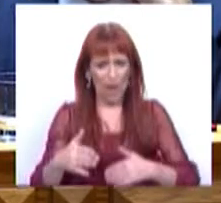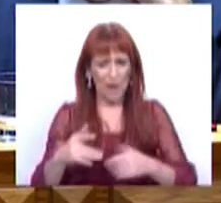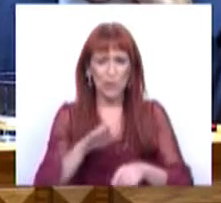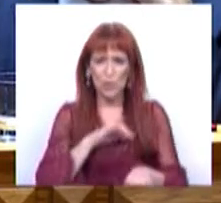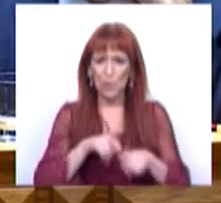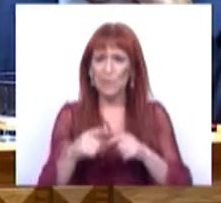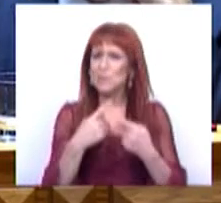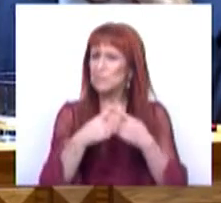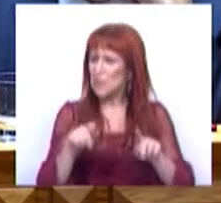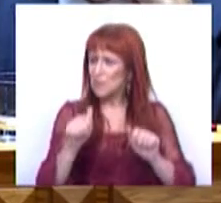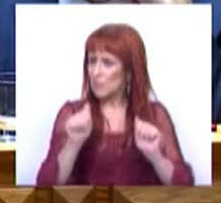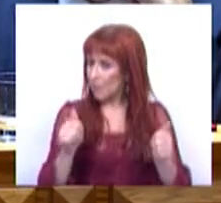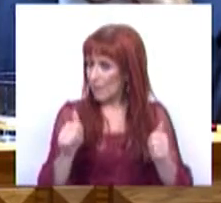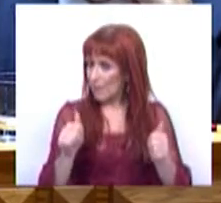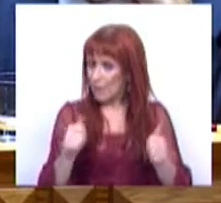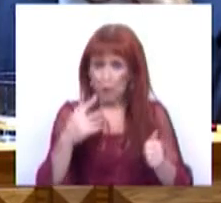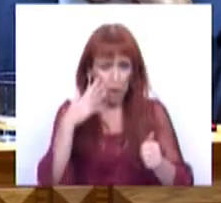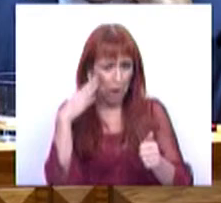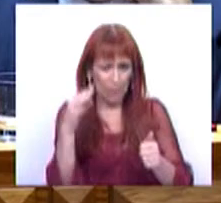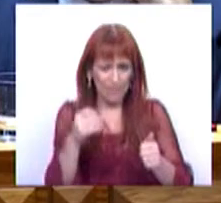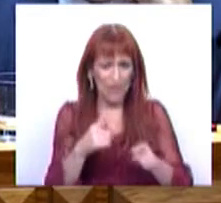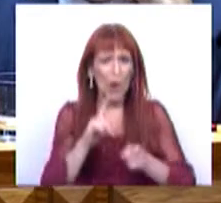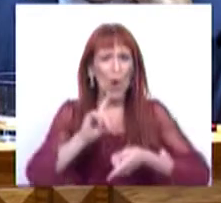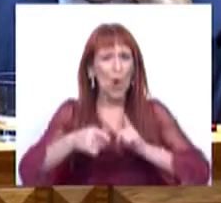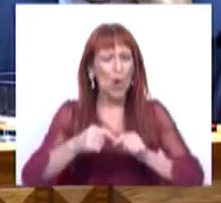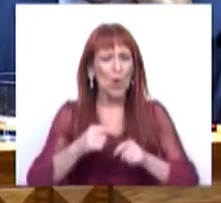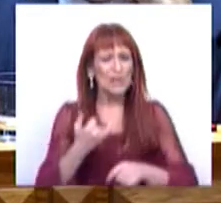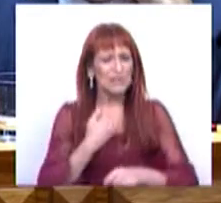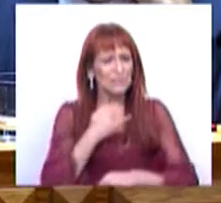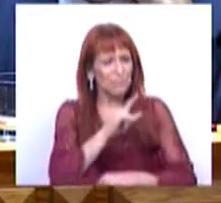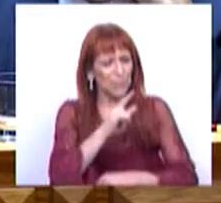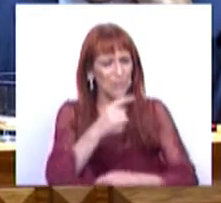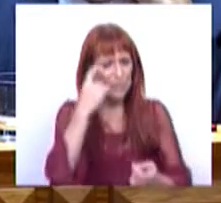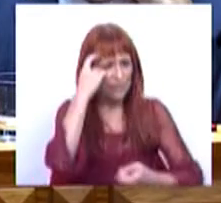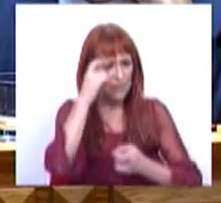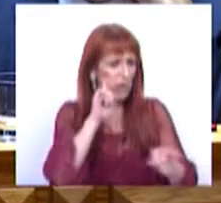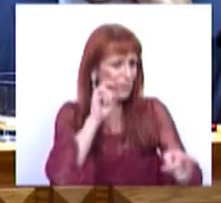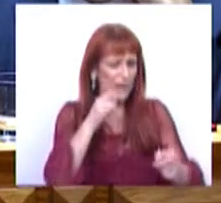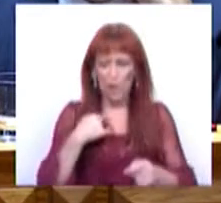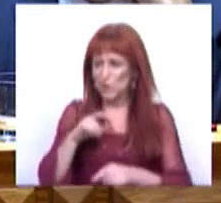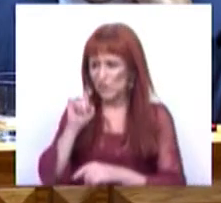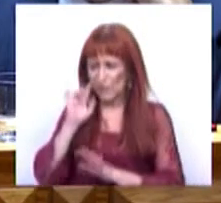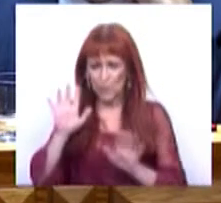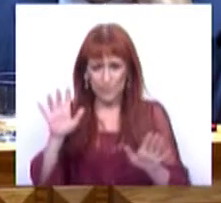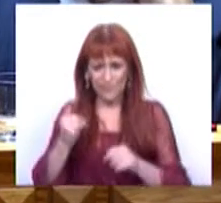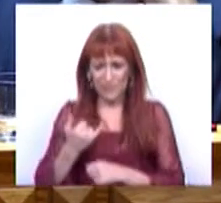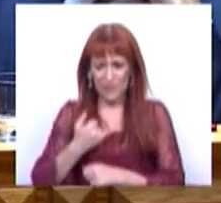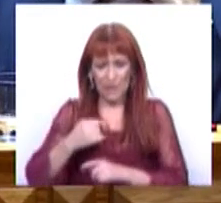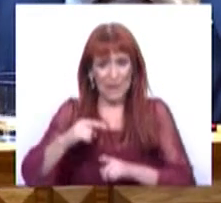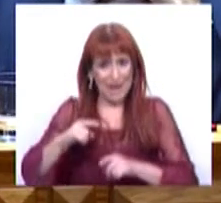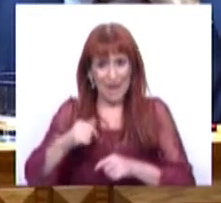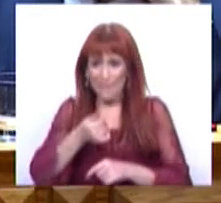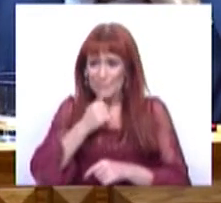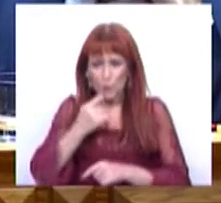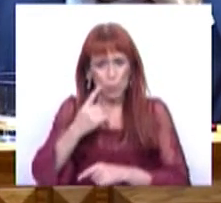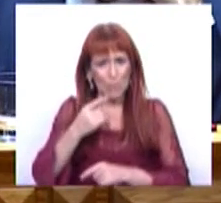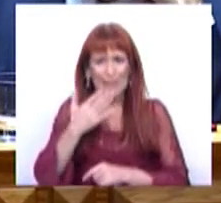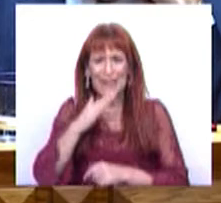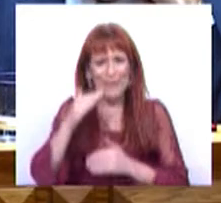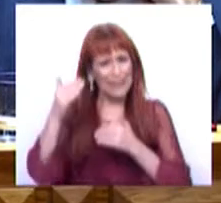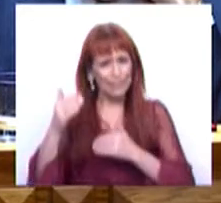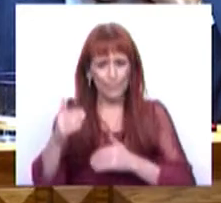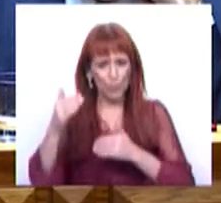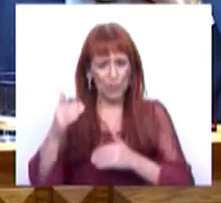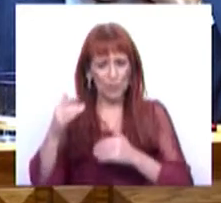isso distingue bem, e é normal, distingue bem aquilo que a Iniciativa Liberal defende e nós defendemos. É uma medida